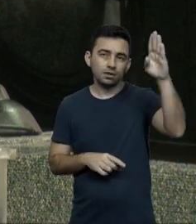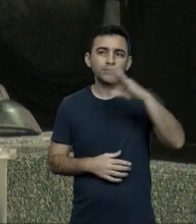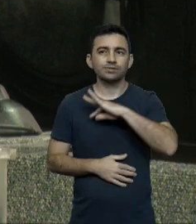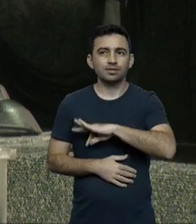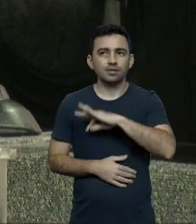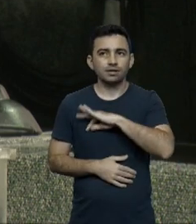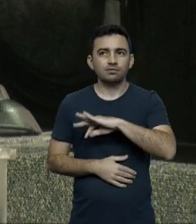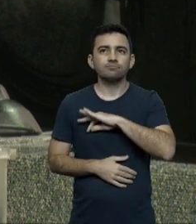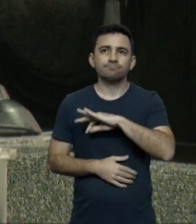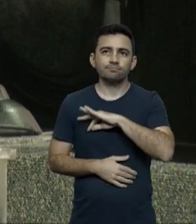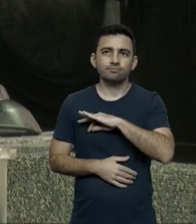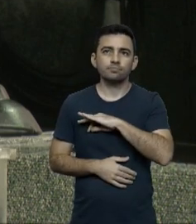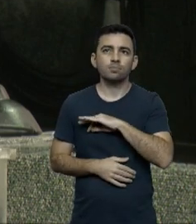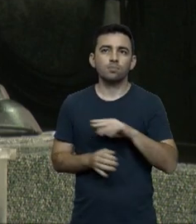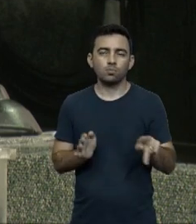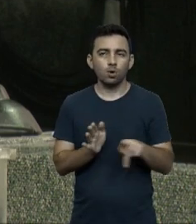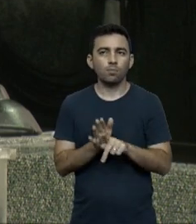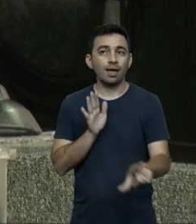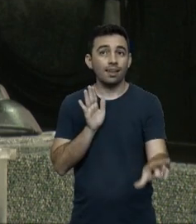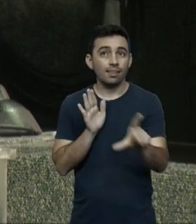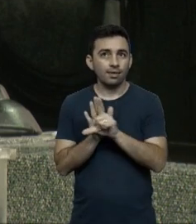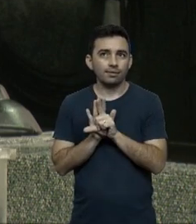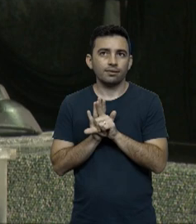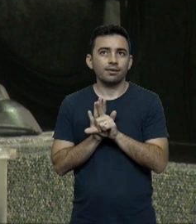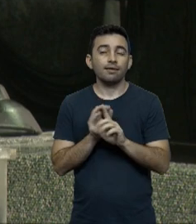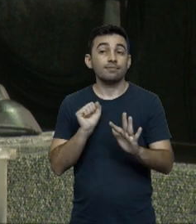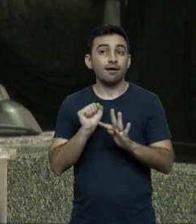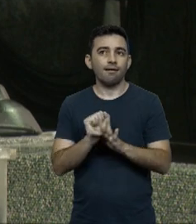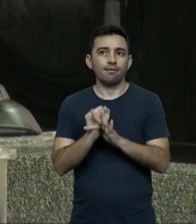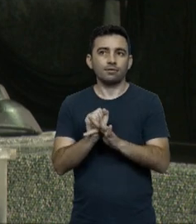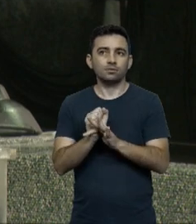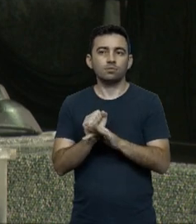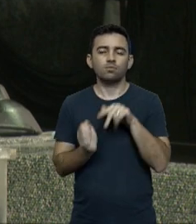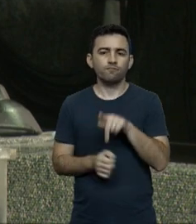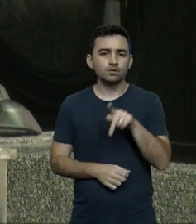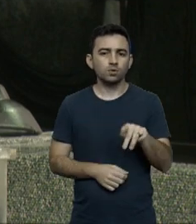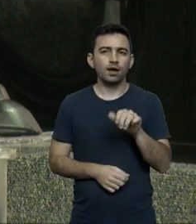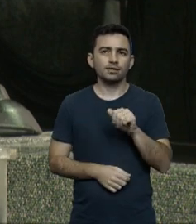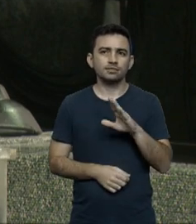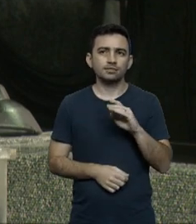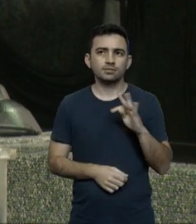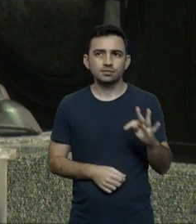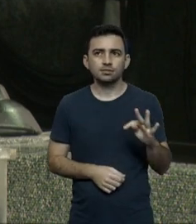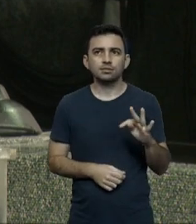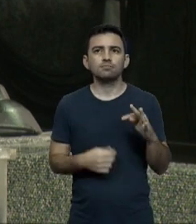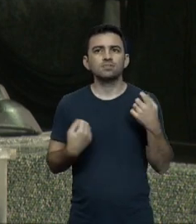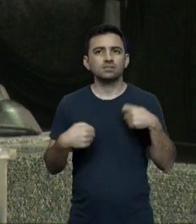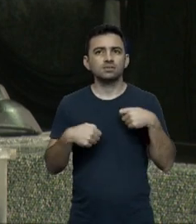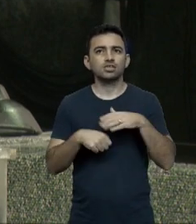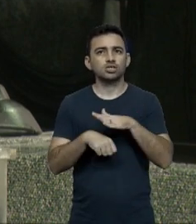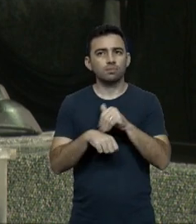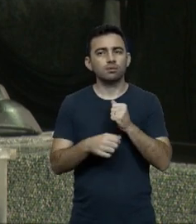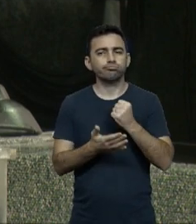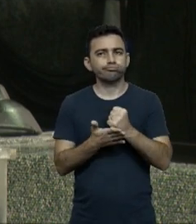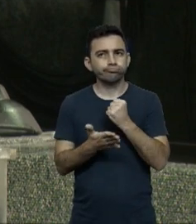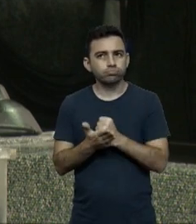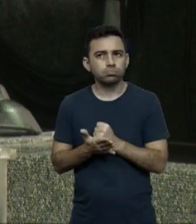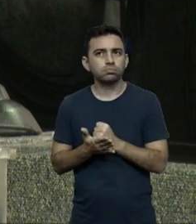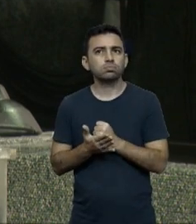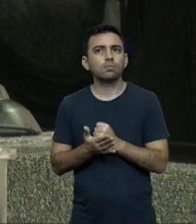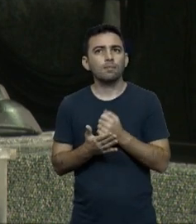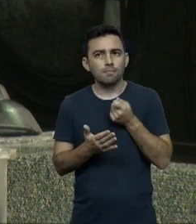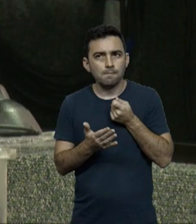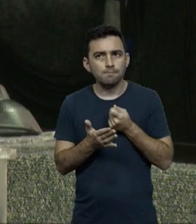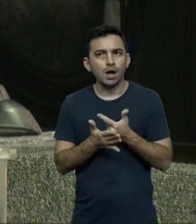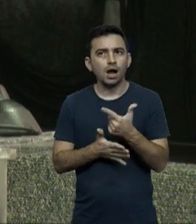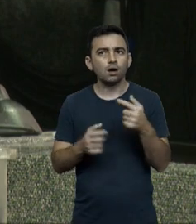também dentro da lei da CT que Garanta que o professor act seja contratado e pago conforme